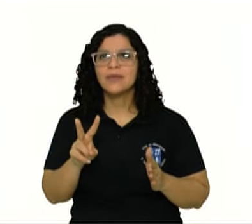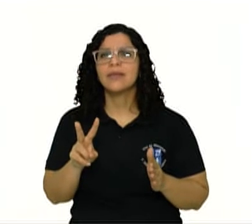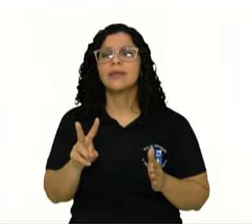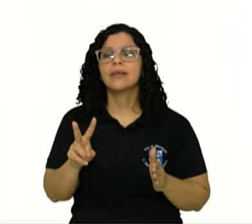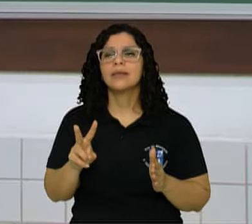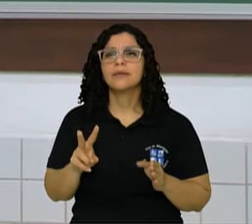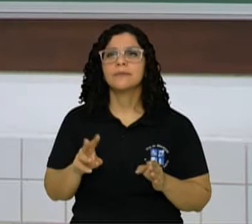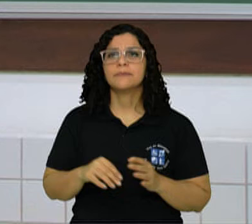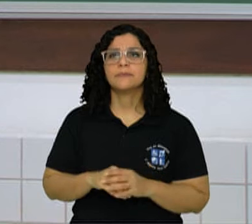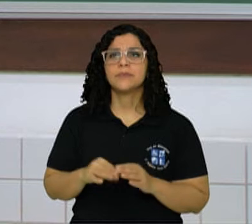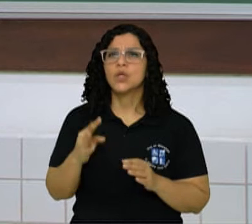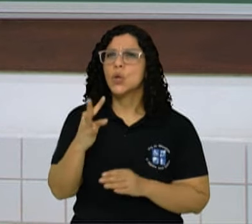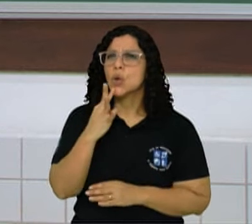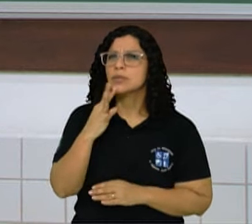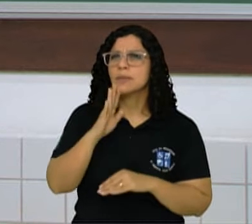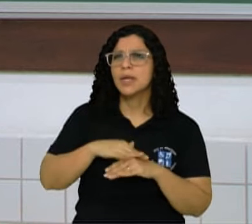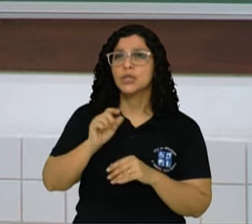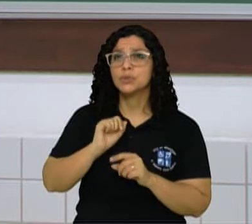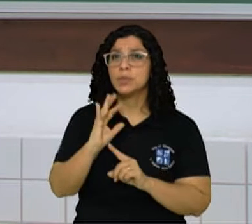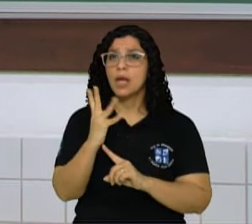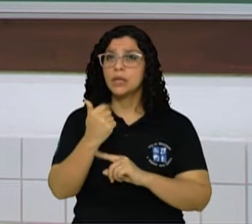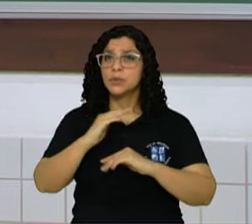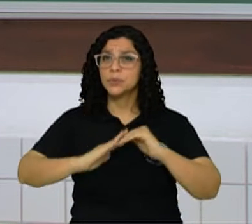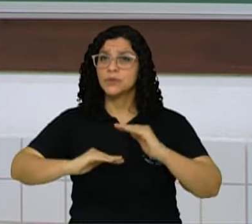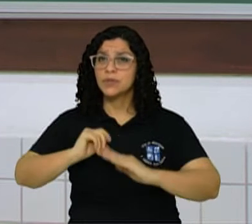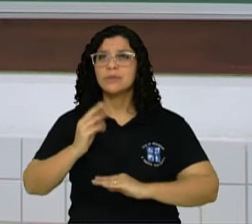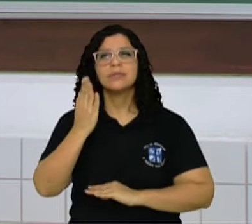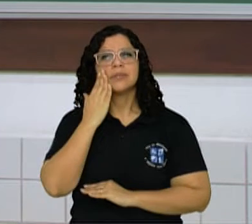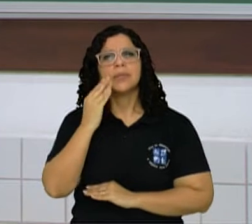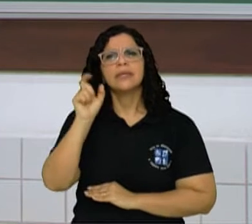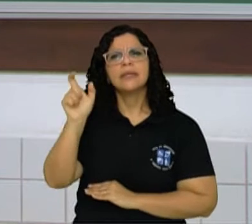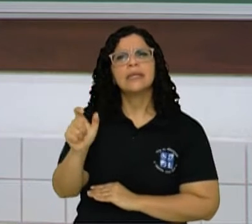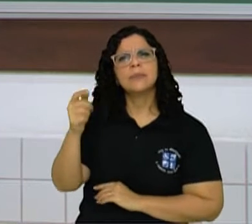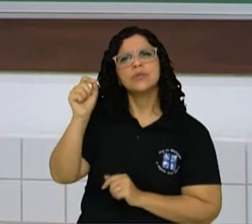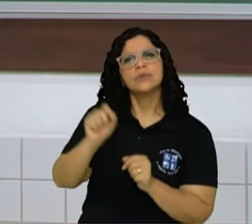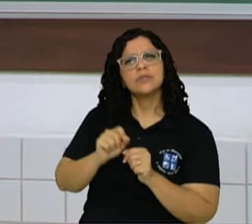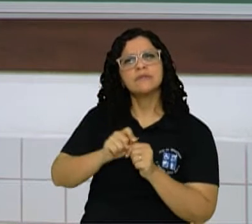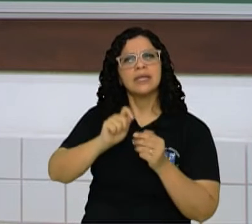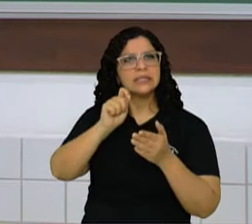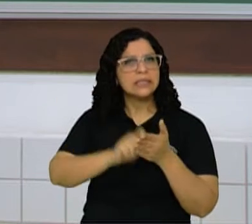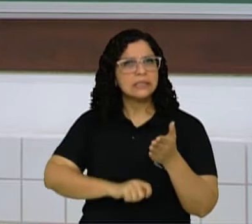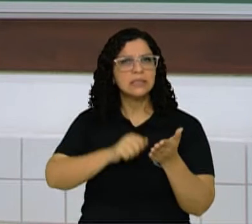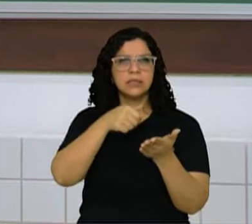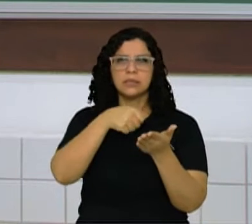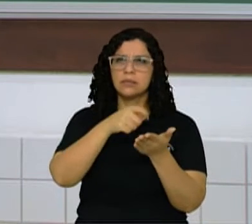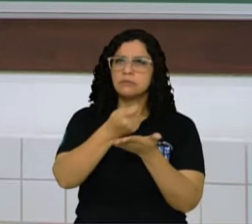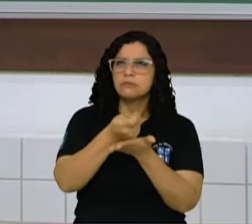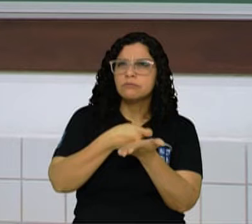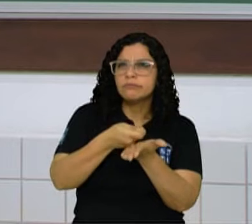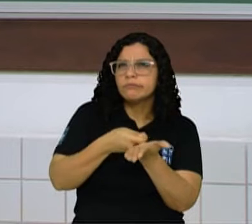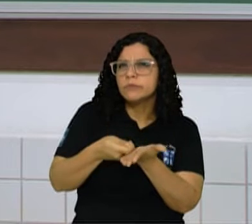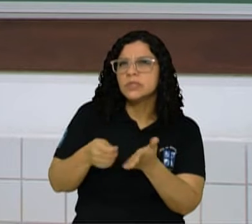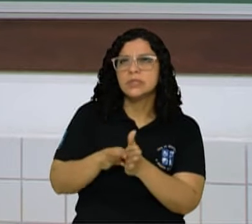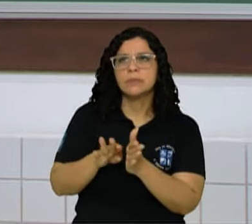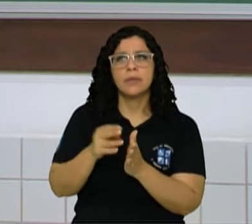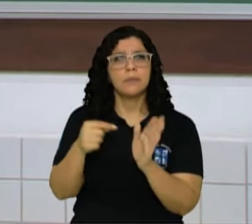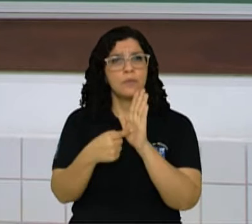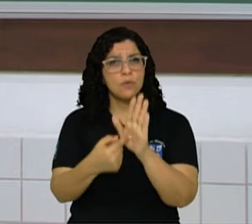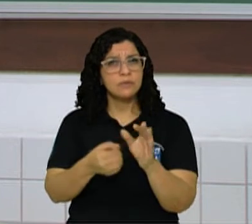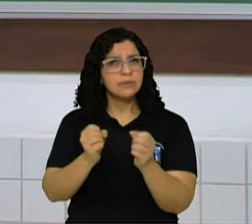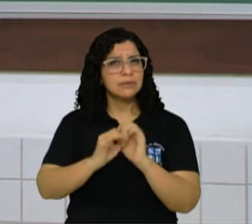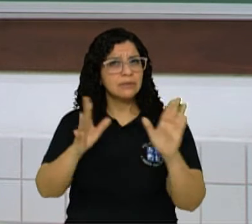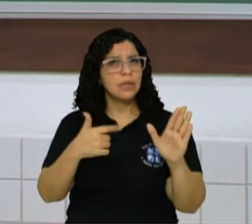conseguimos conhecer mais os artistas, ter a noção, né, de quem que eram as assinaturas deles, né? Então, eles deixavam claro